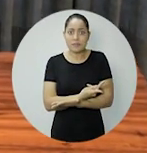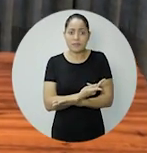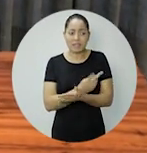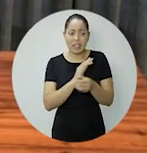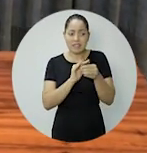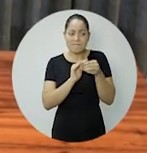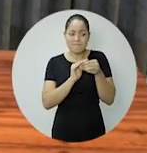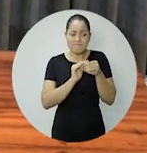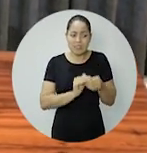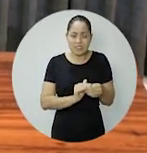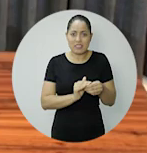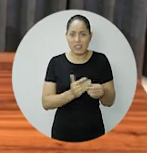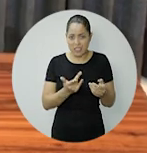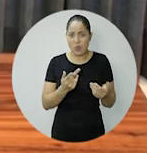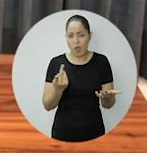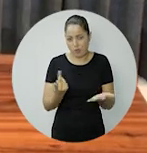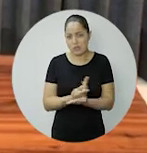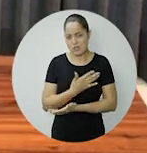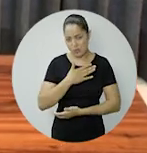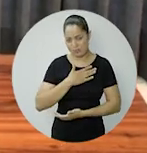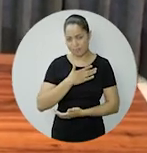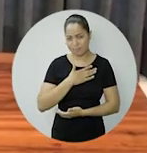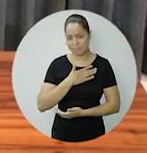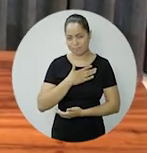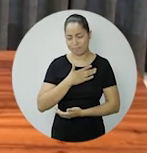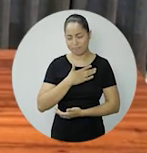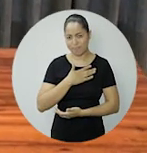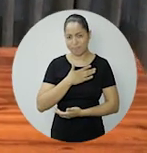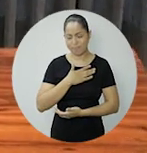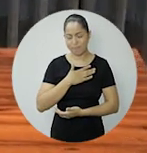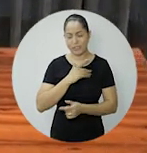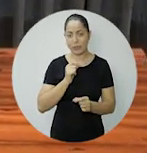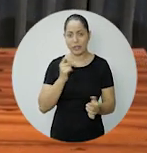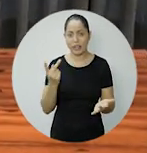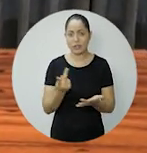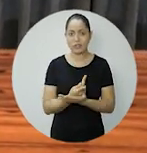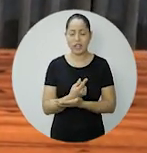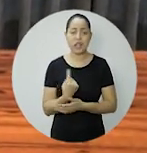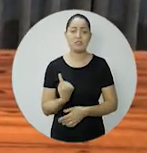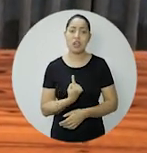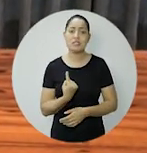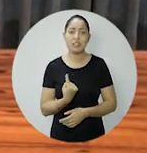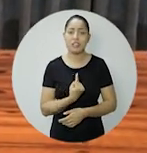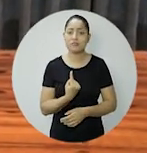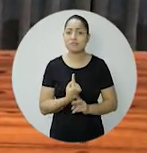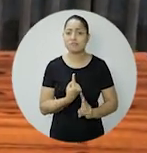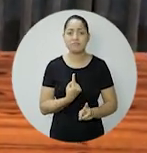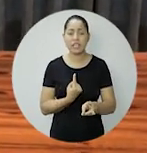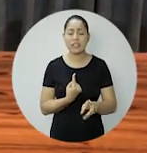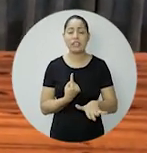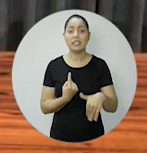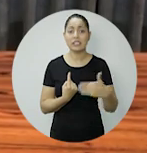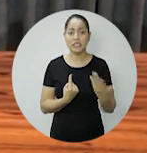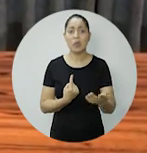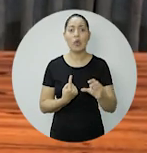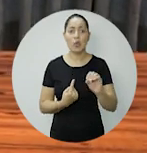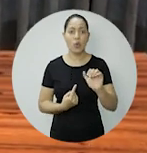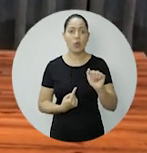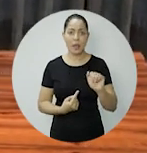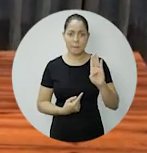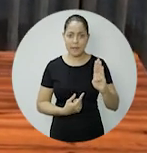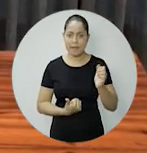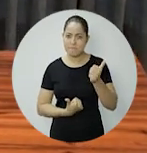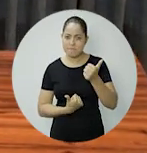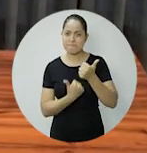desse tipo que eu enfrentei, normalmente a gente enfrenta sozinha. E ter uma instituição